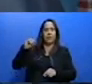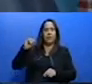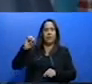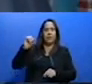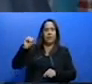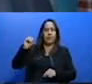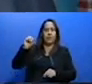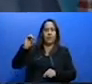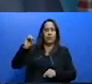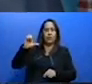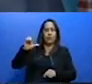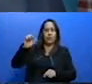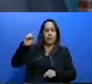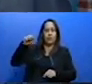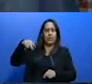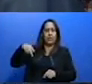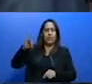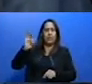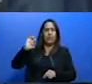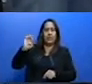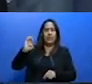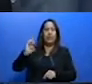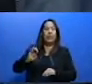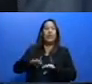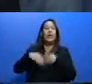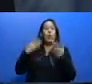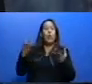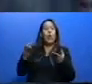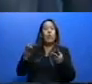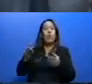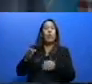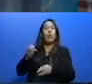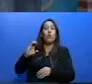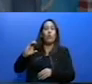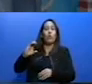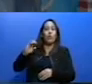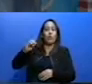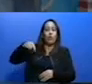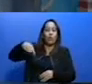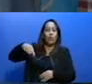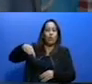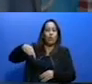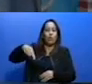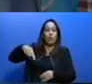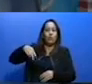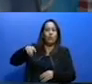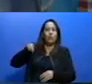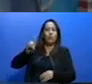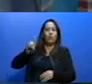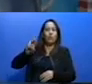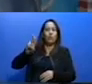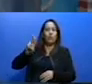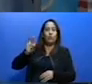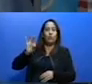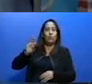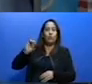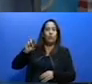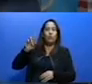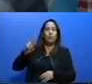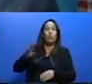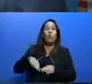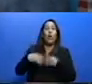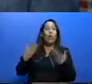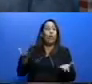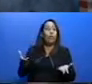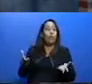qual material é considerado condutor térmico? Nós temos agora isolante térmico e